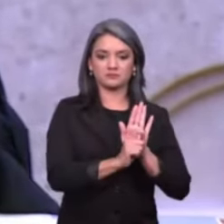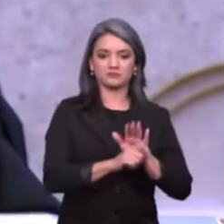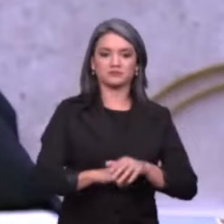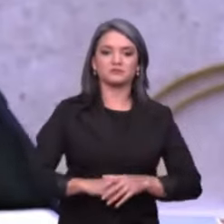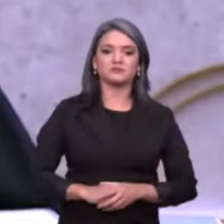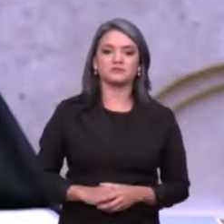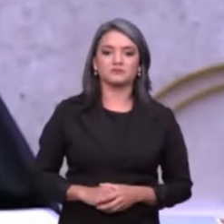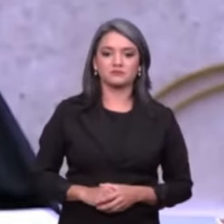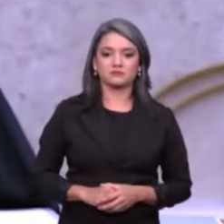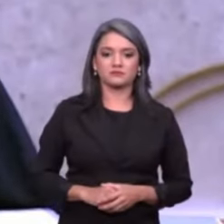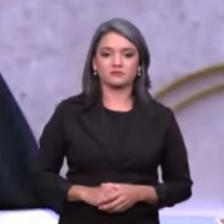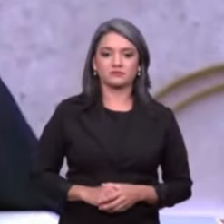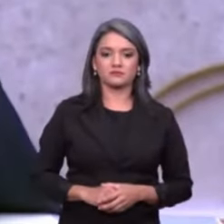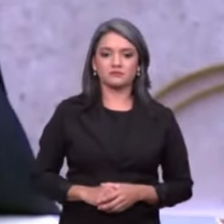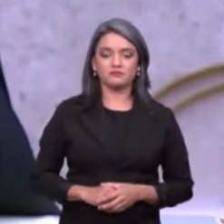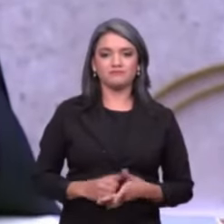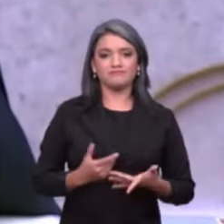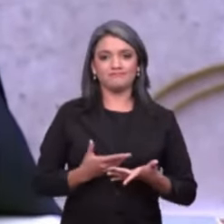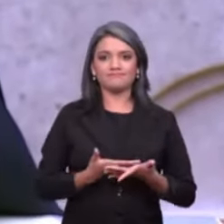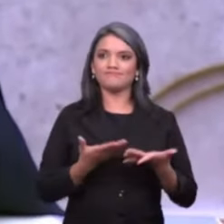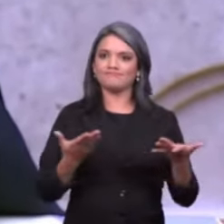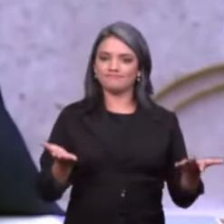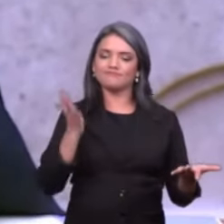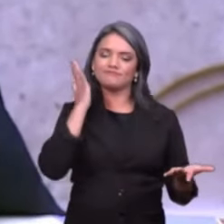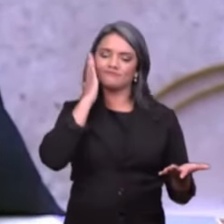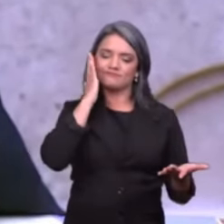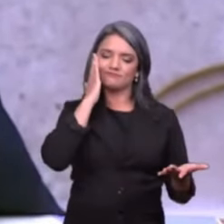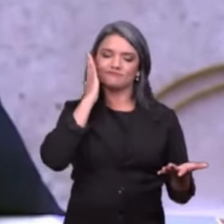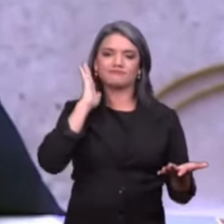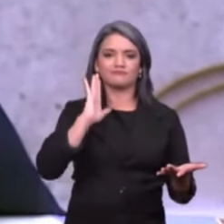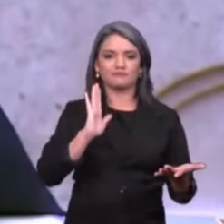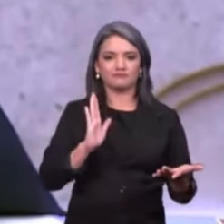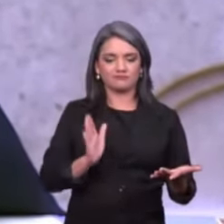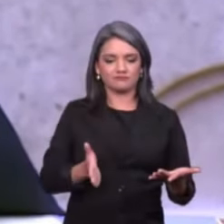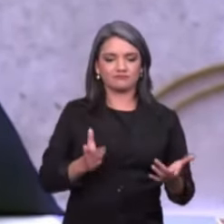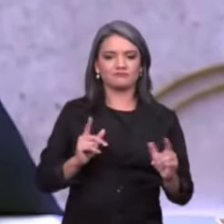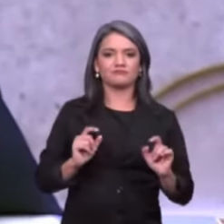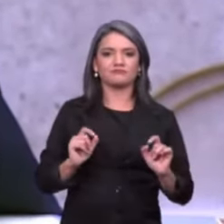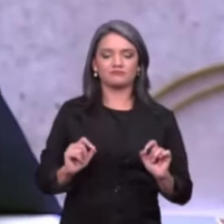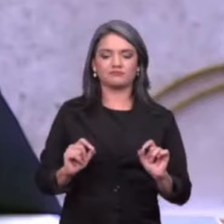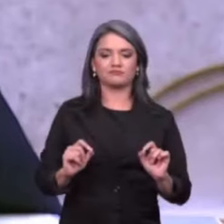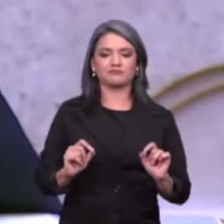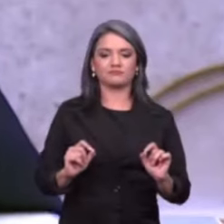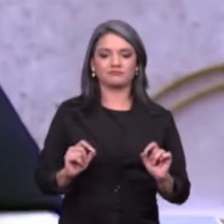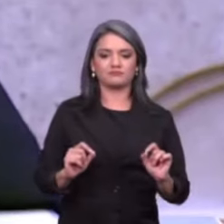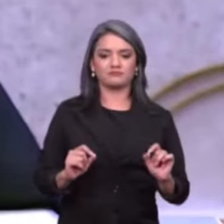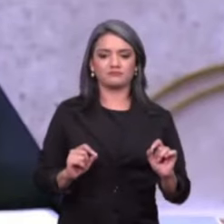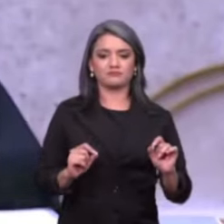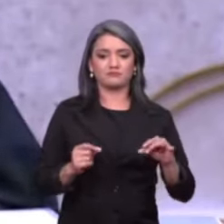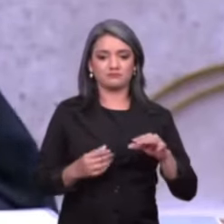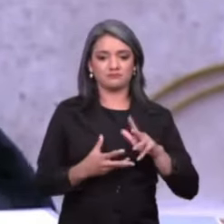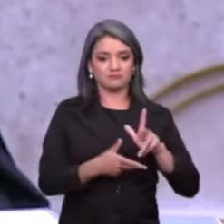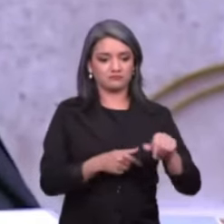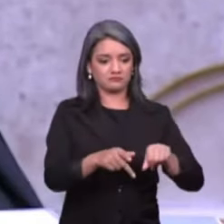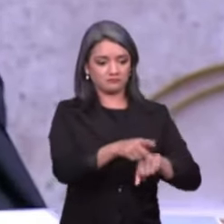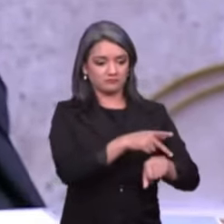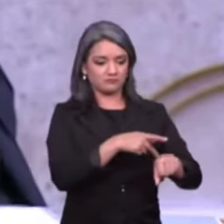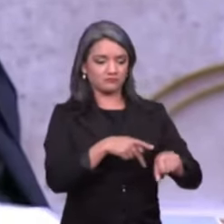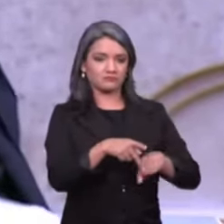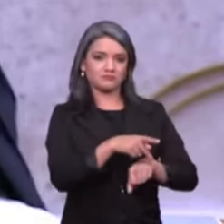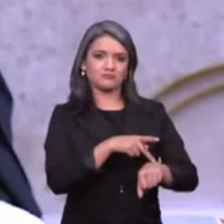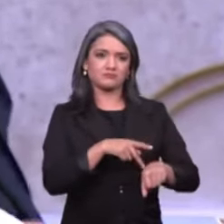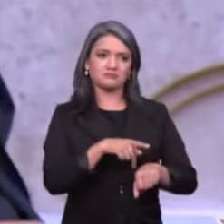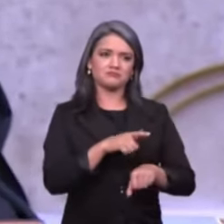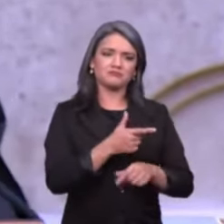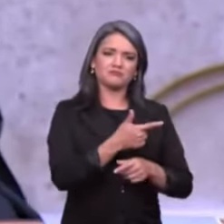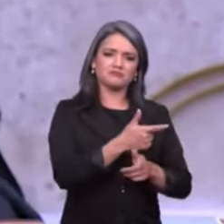No mundo, como todos saberão, todos os que se interessam pelo assunto, os países estão percorrendo dois